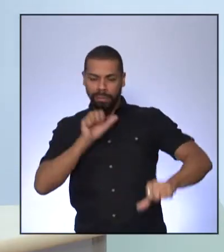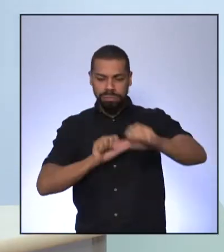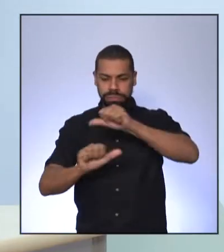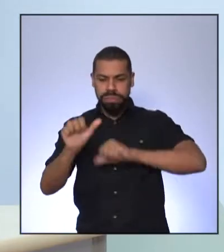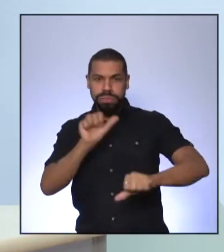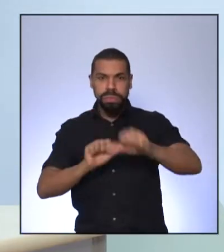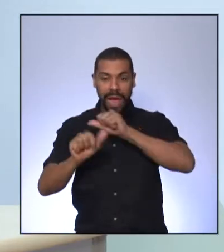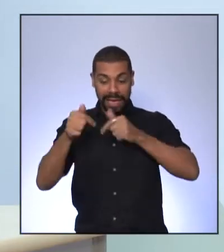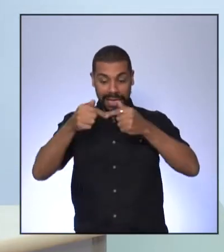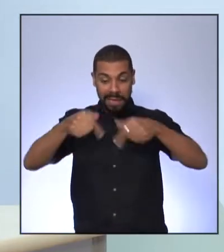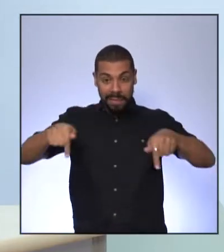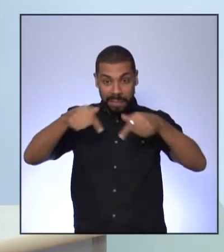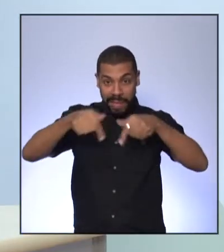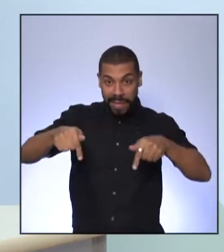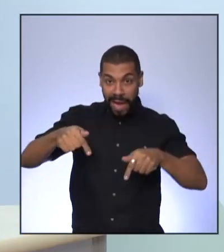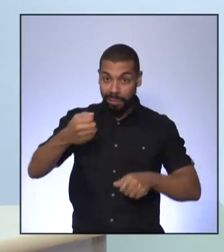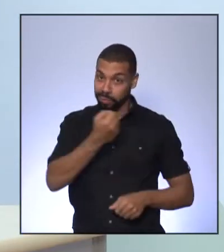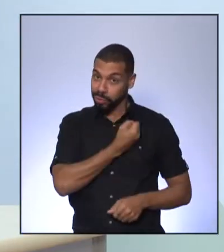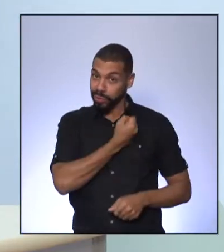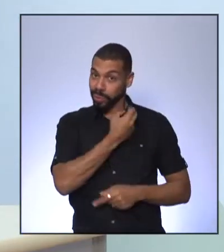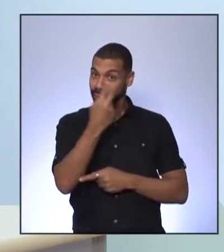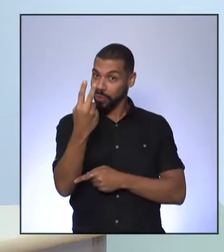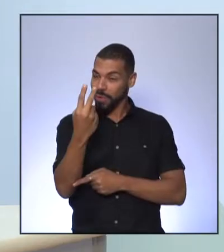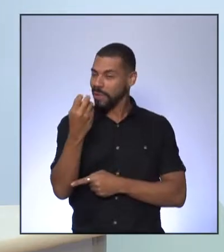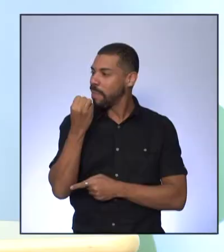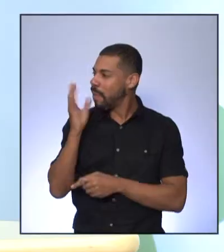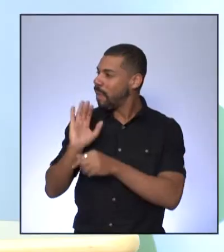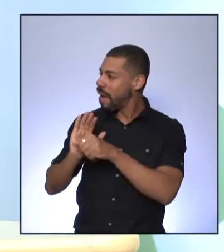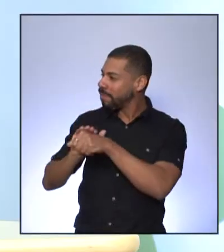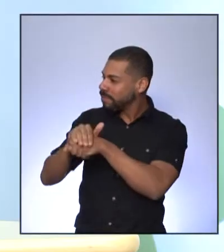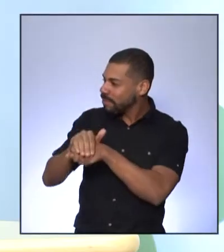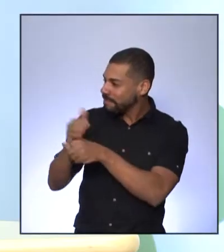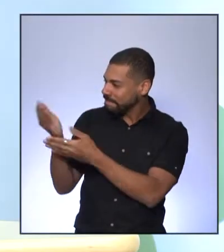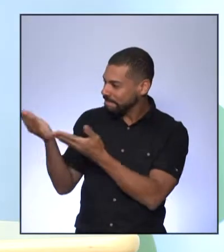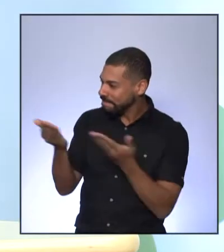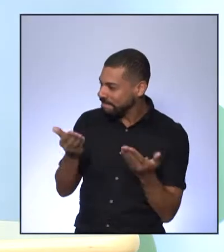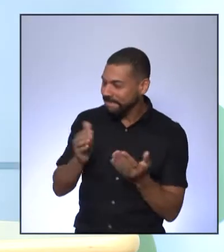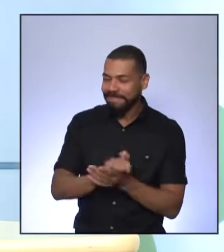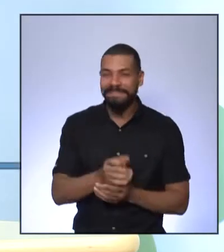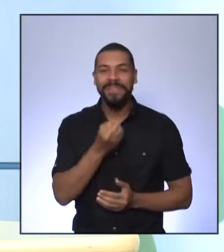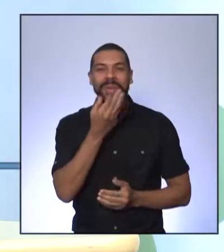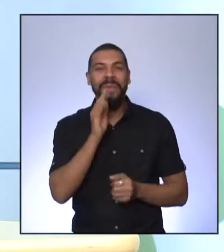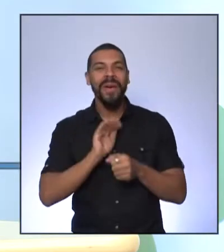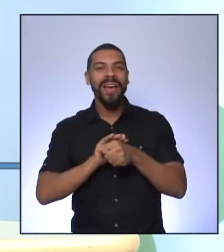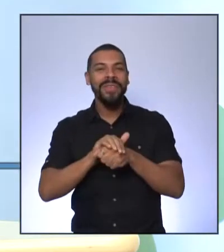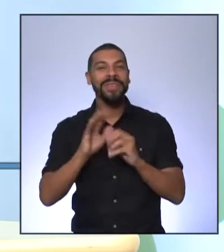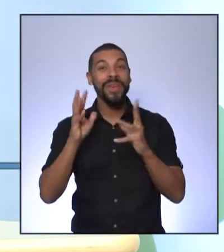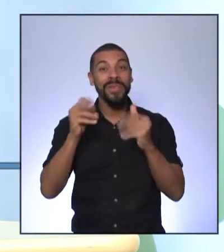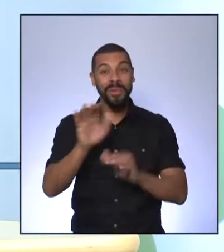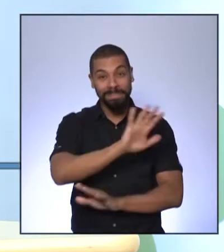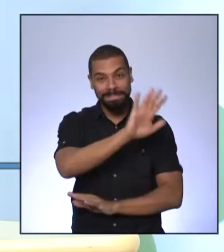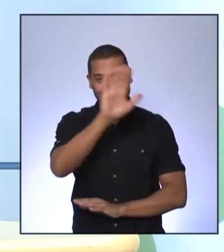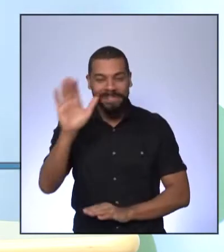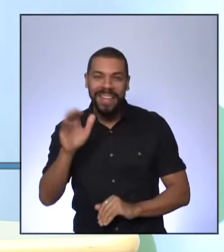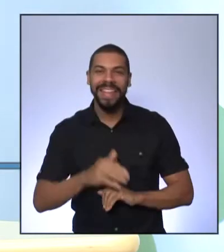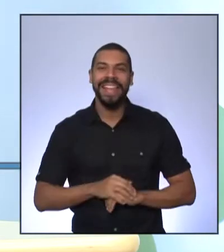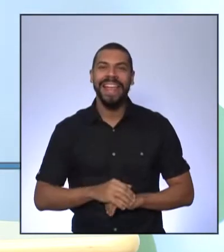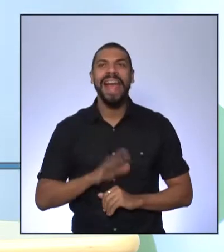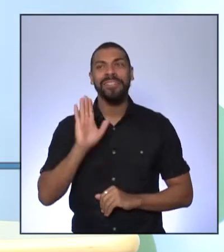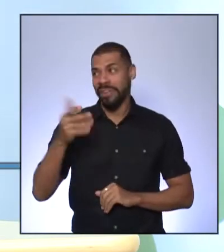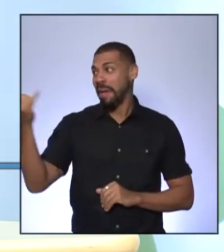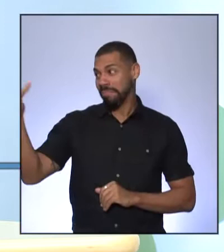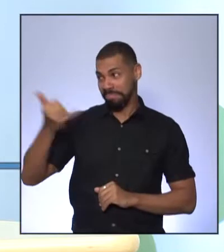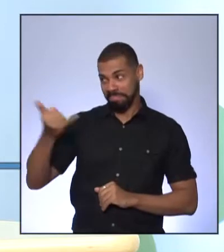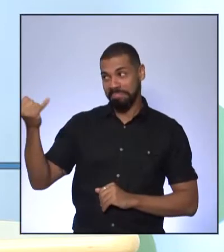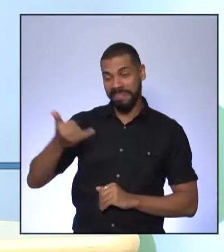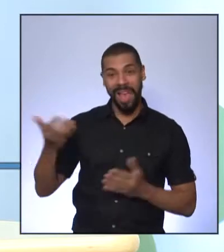Químicas, parte 2. Boa noite, professora Regiane. Boa noite, Denise. Boa noite, pessoal. Então, como a Denise já avisou, a